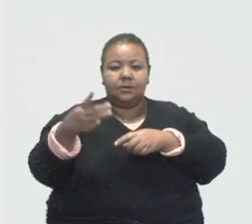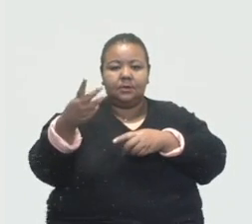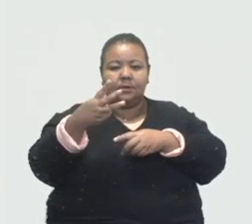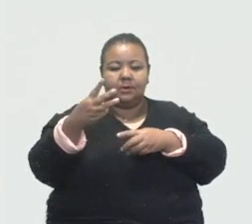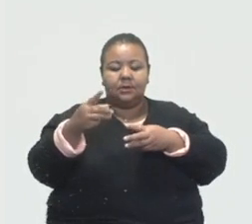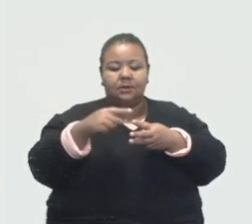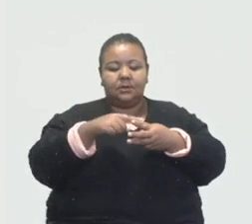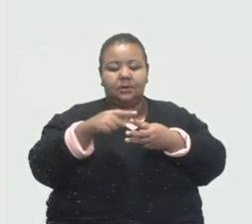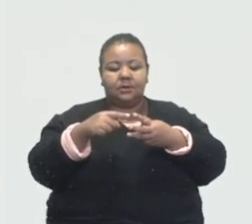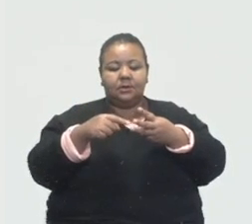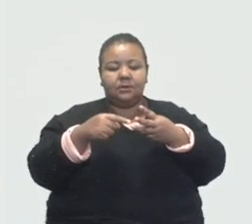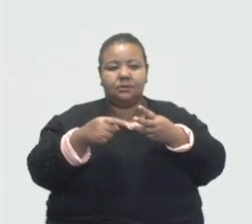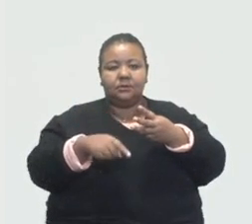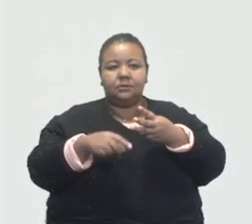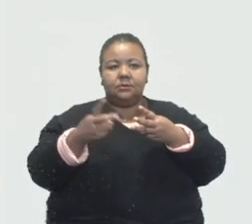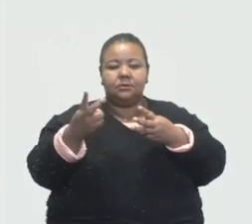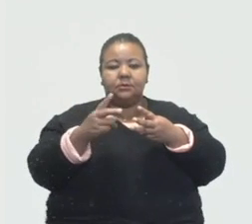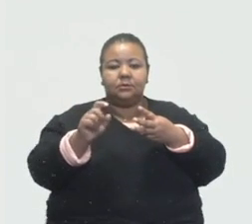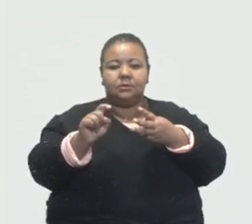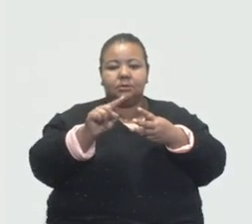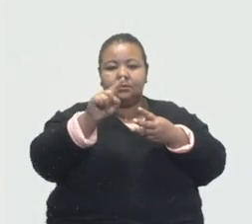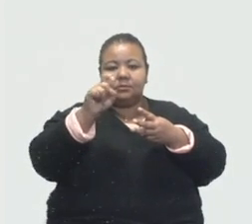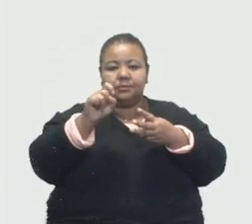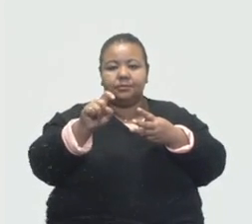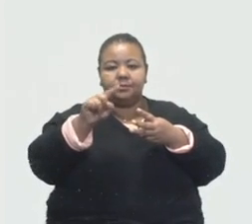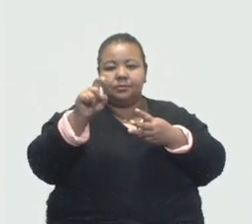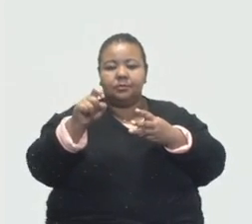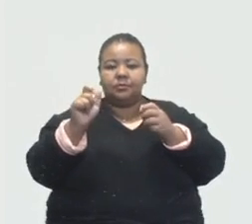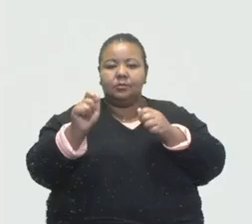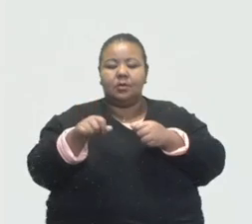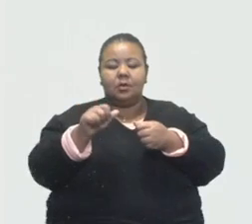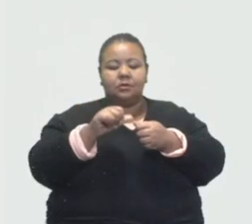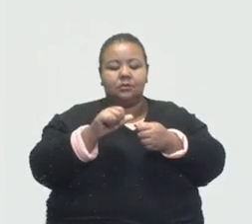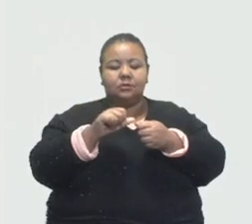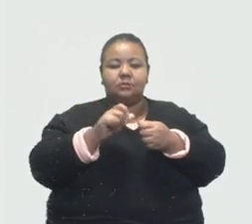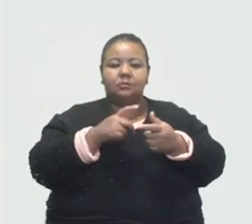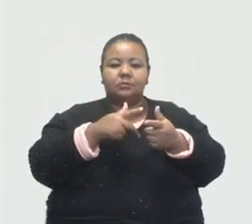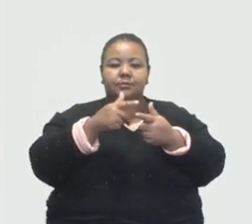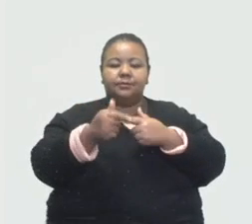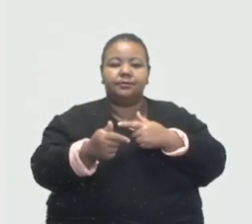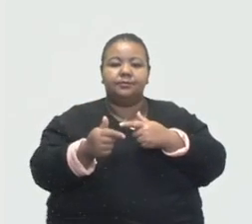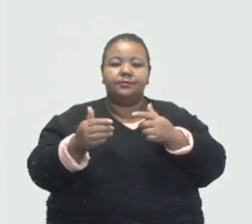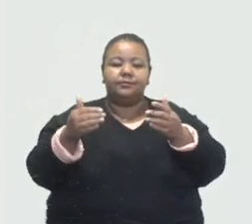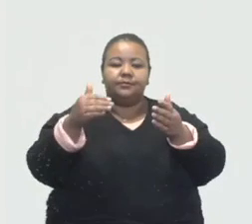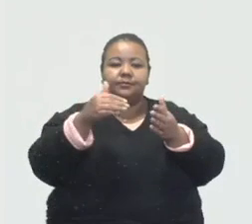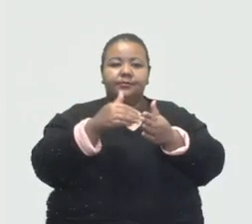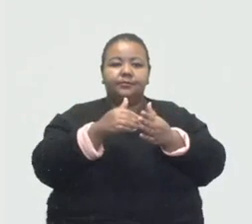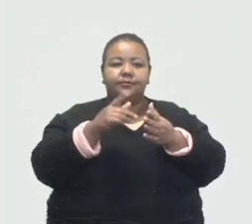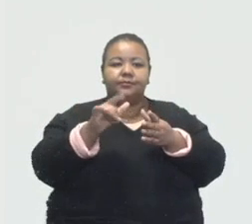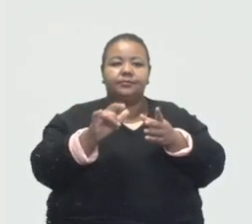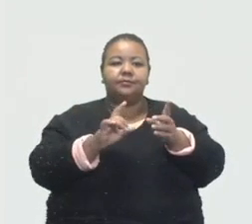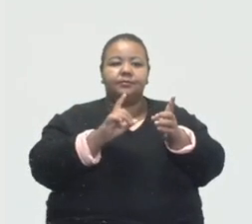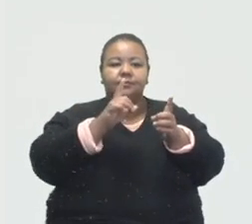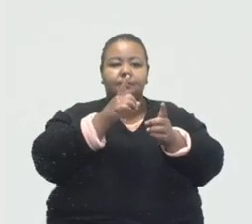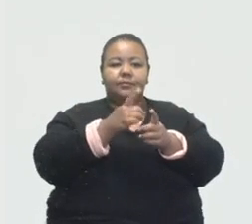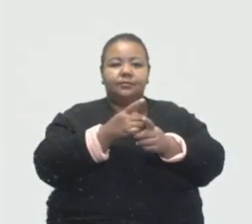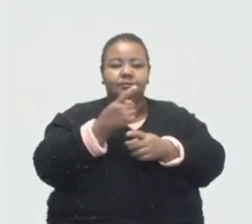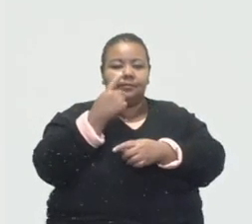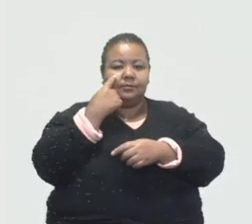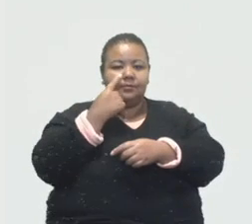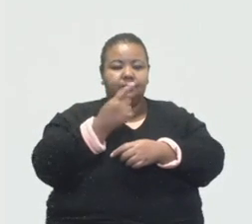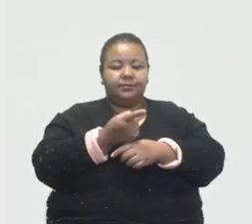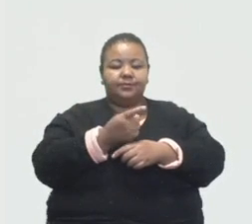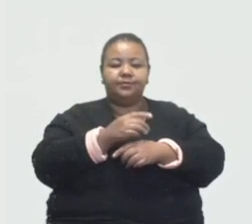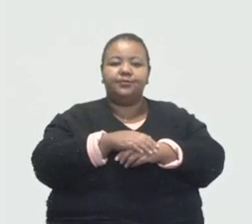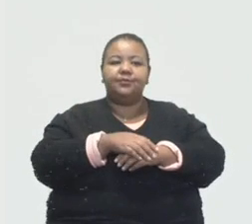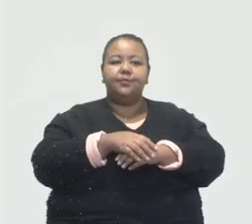e duas incógnitas, você pode ir resolvendo ele, você vai até o momento que você vai encontrar esta